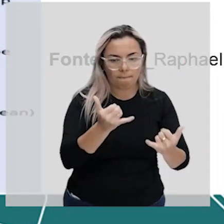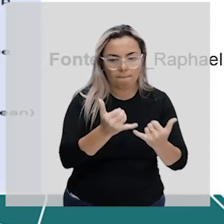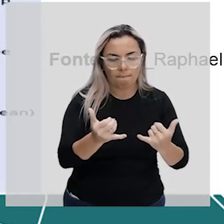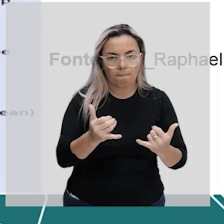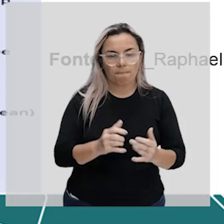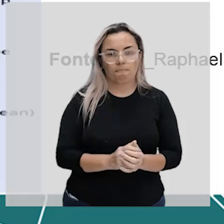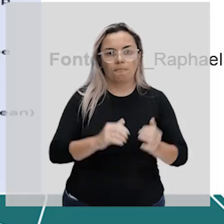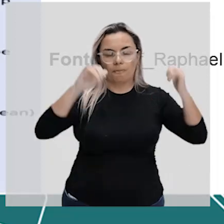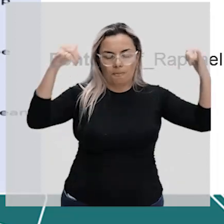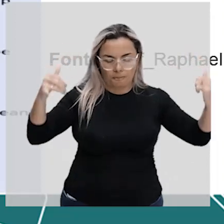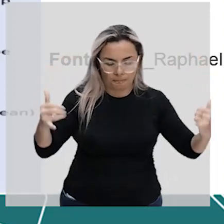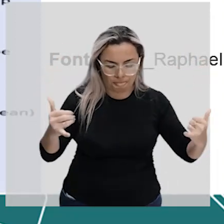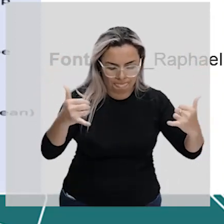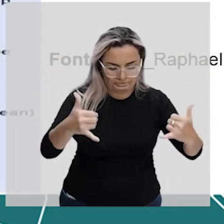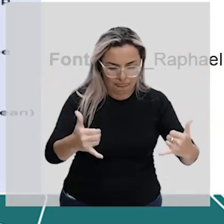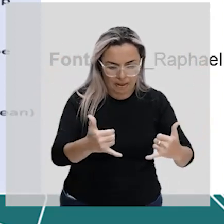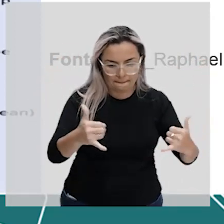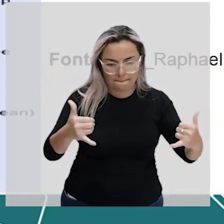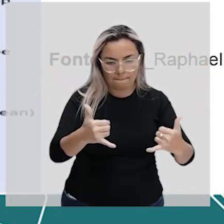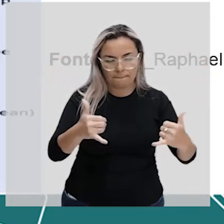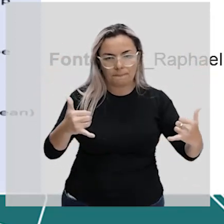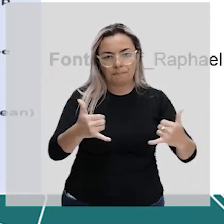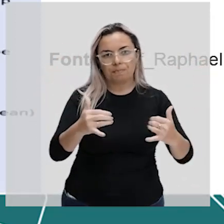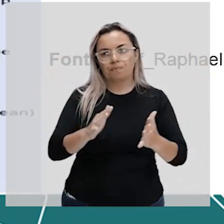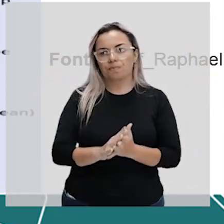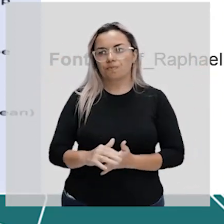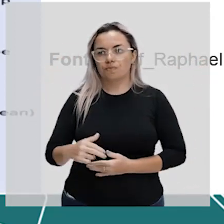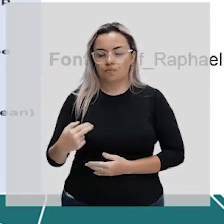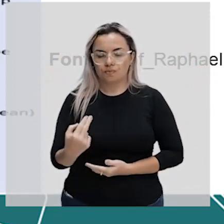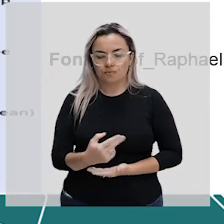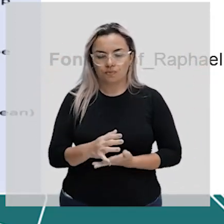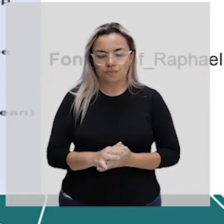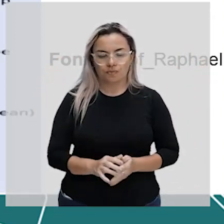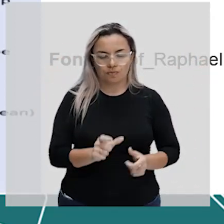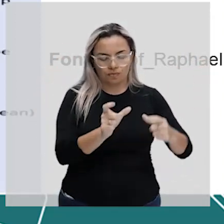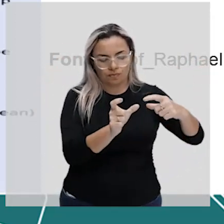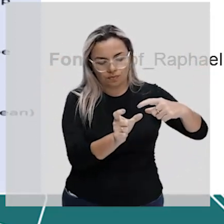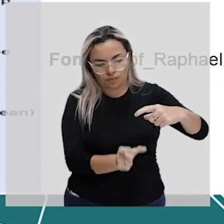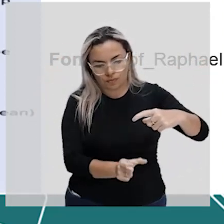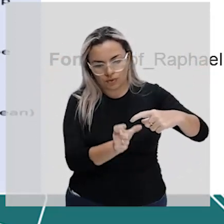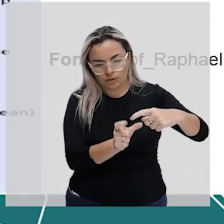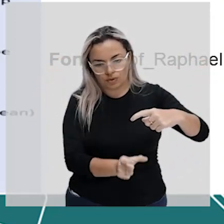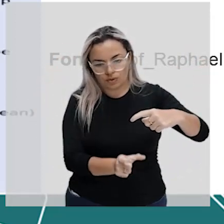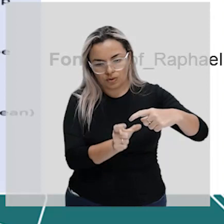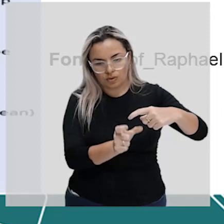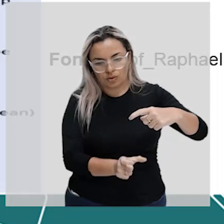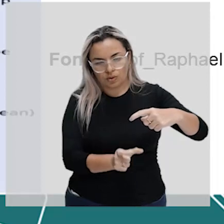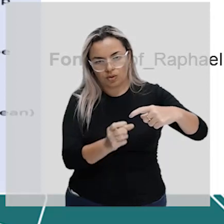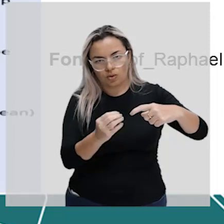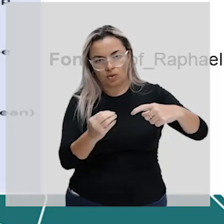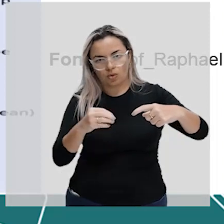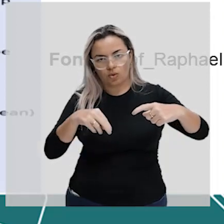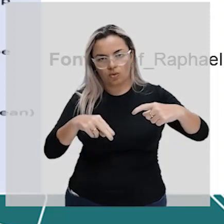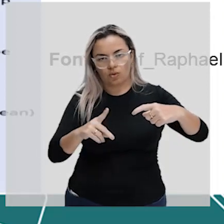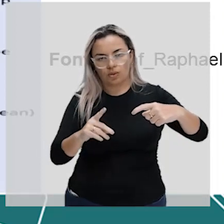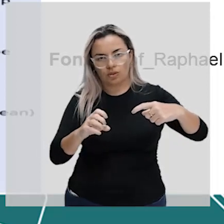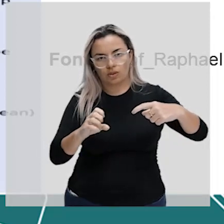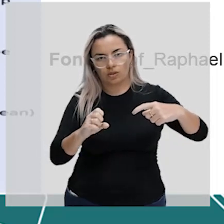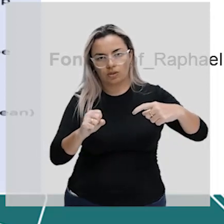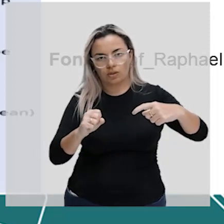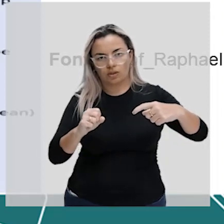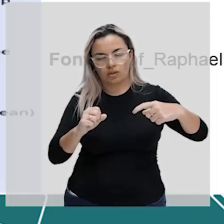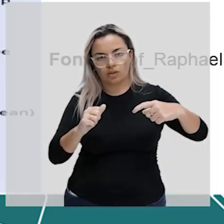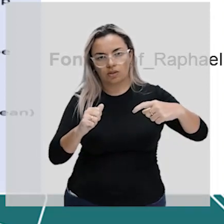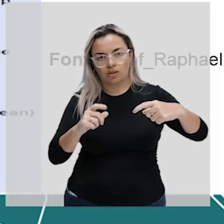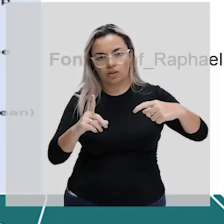esses eletrodos, tá? E aqui, pessoal, nós temos um condensador, tá? Imagina, esse